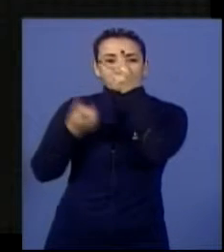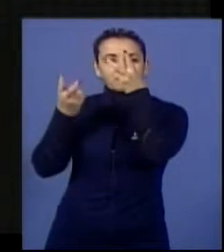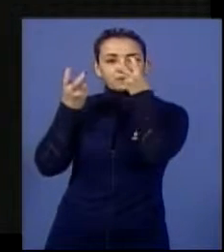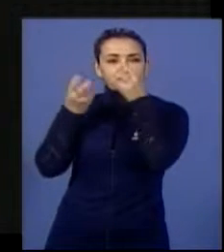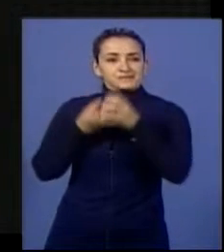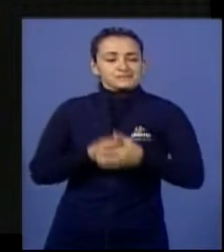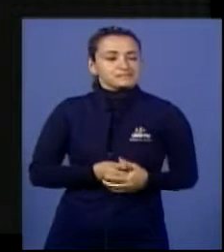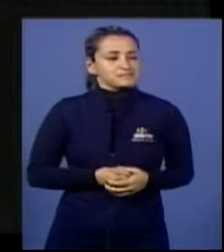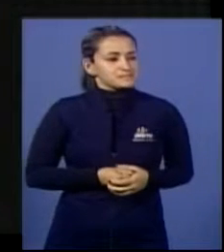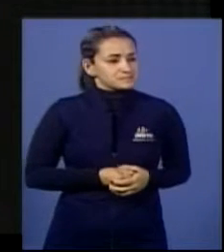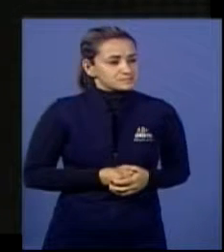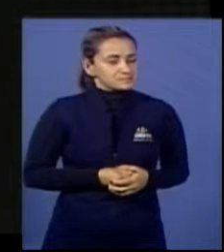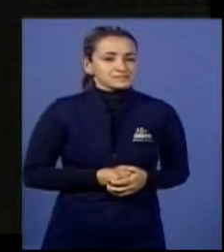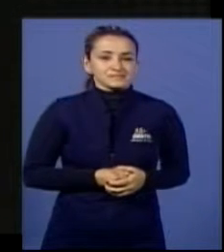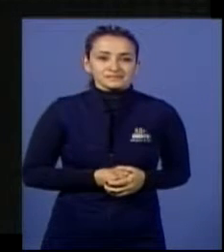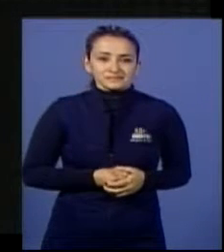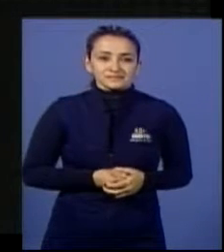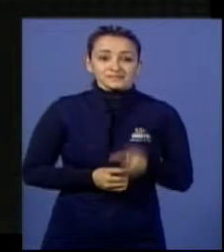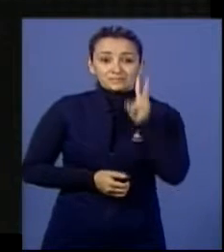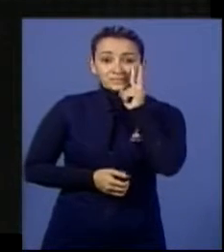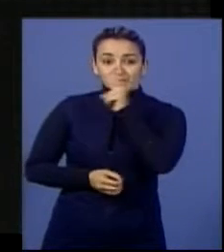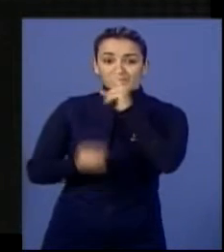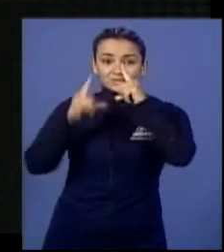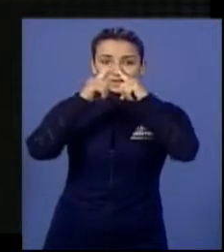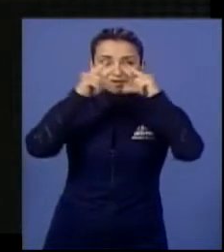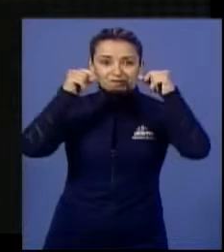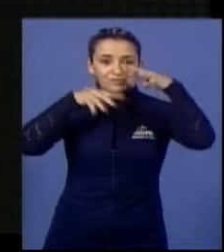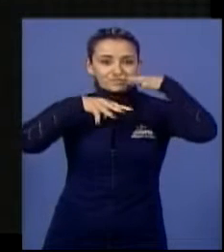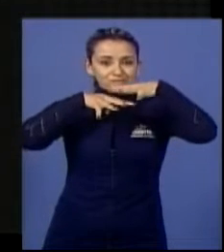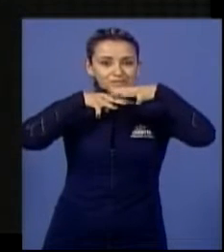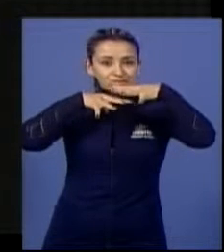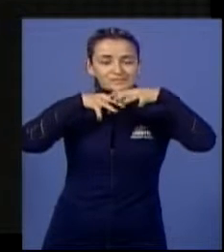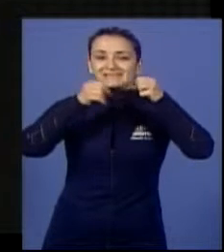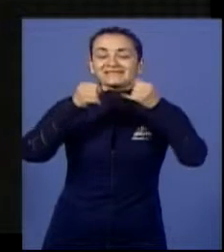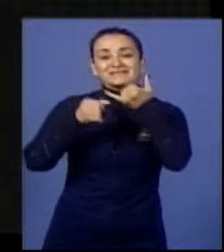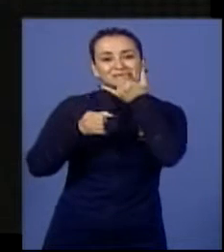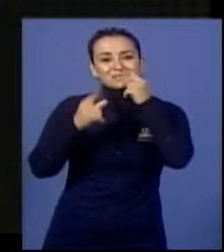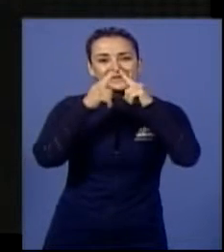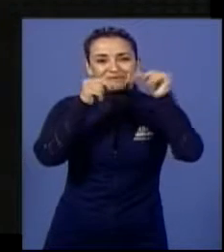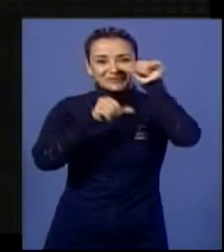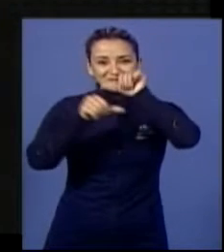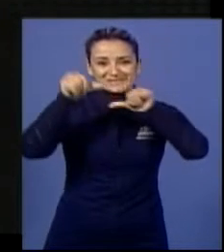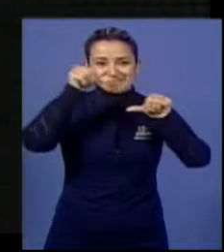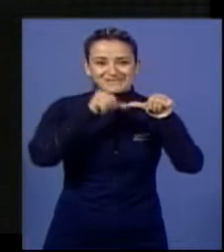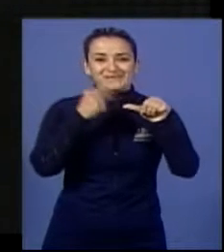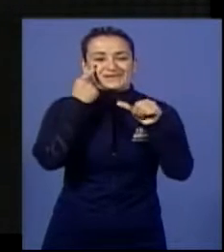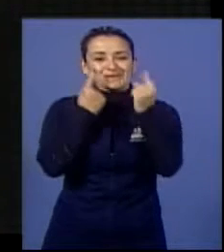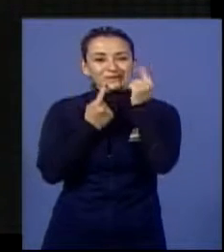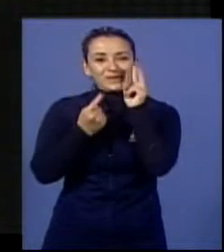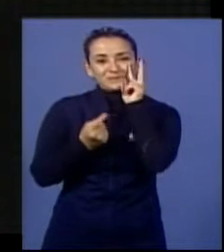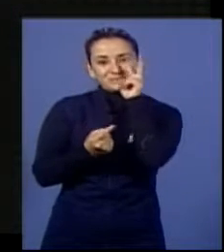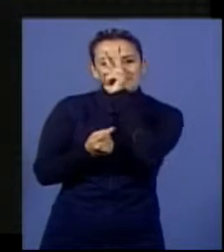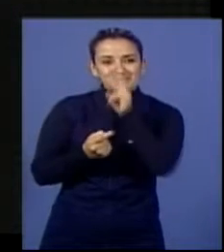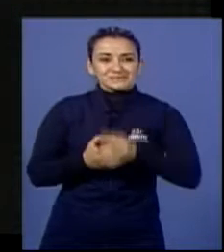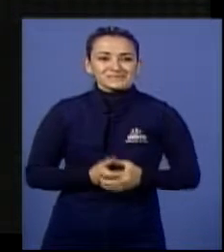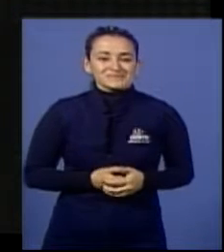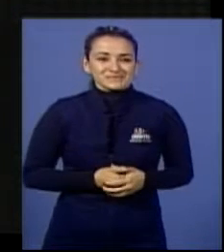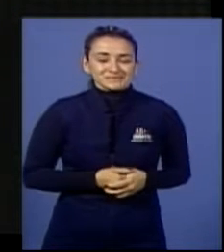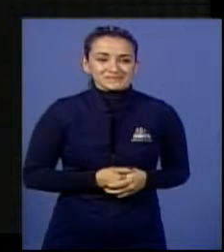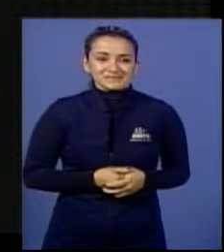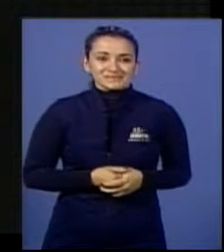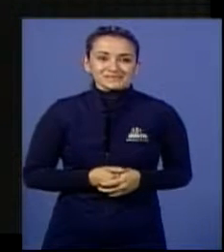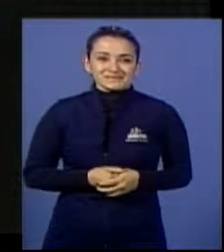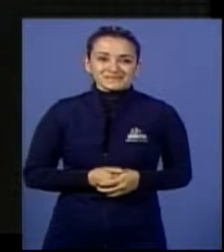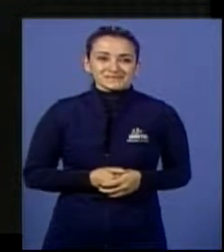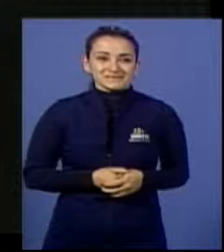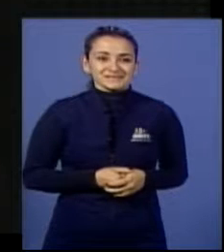Qual dos dois? É essa substância aqui, ó. Qual das duas? Qual das duas o quê? Destrógeno ou levógeno? Ô, louco!